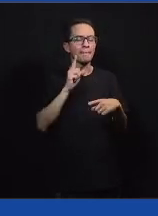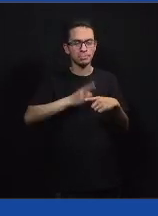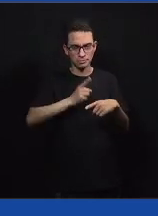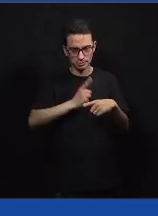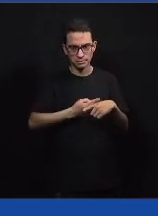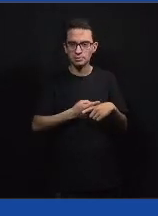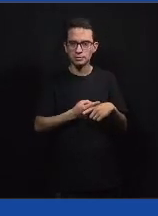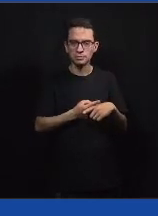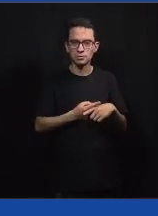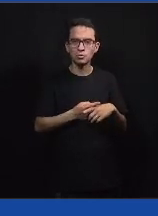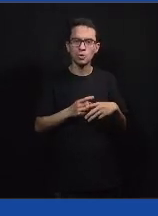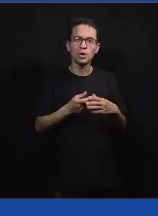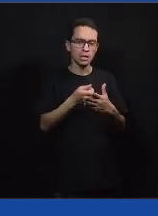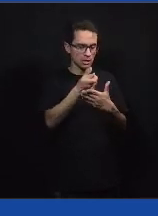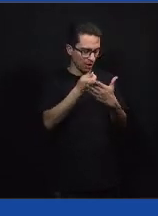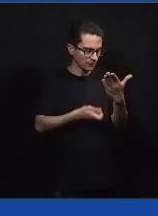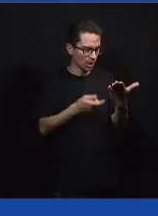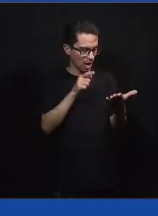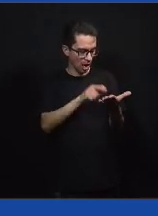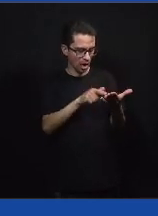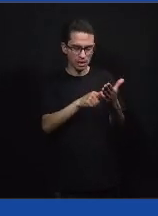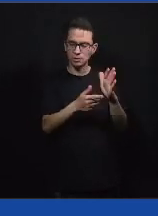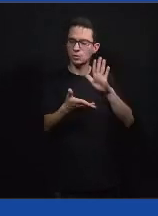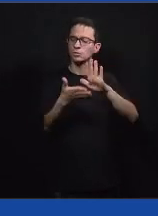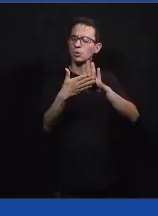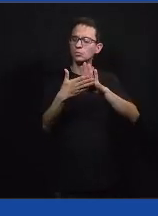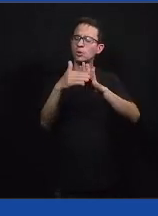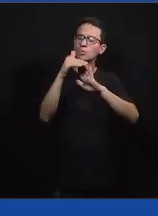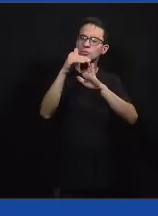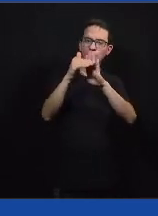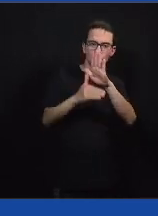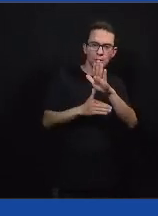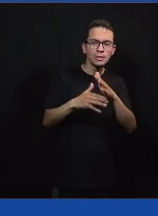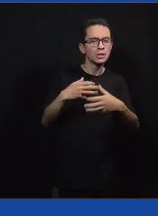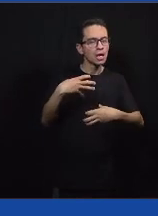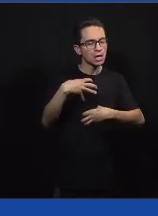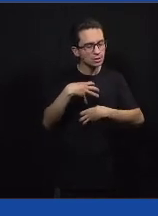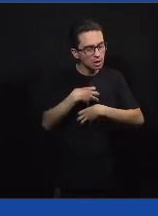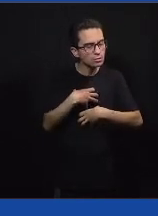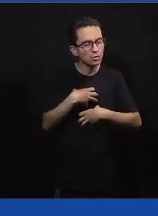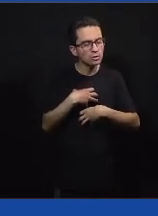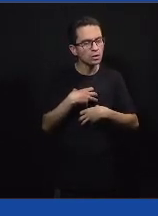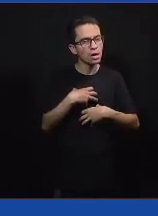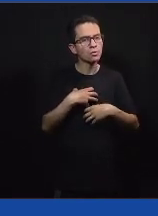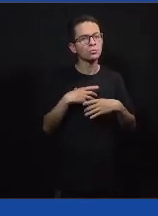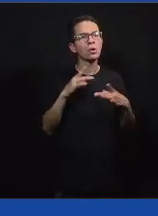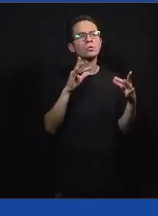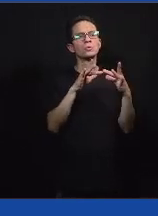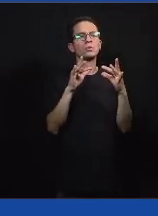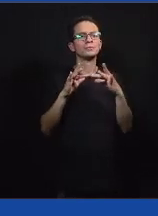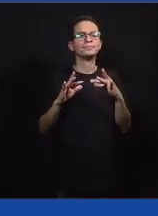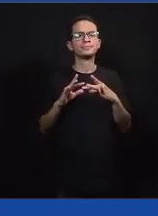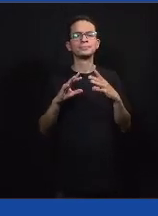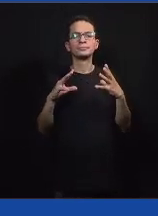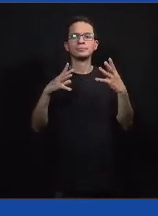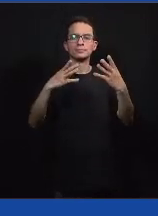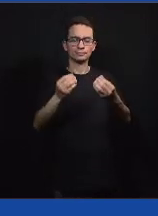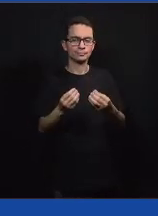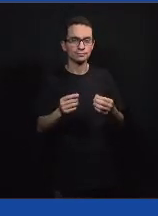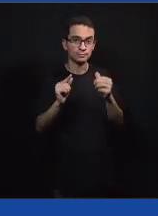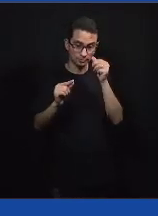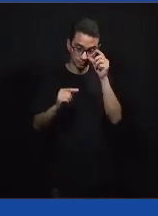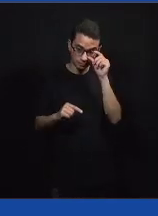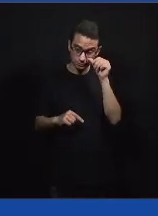escreveu tudo documento como que iria ocorrer essa reforma ela é de emprego Osasco arquiteta também a nos ajudar